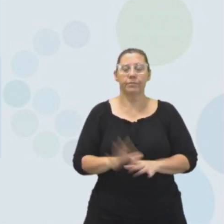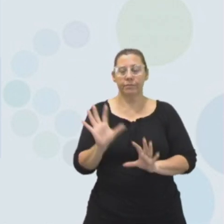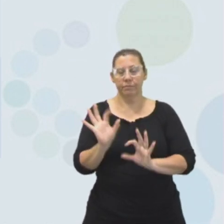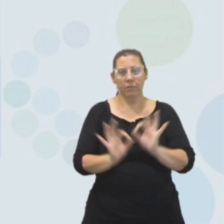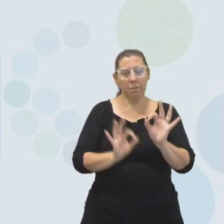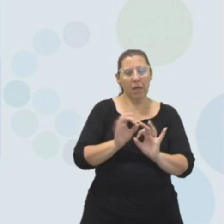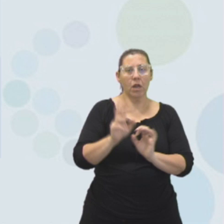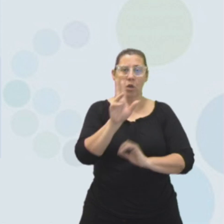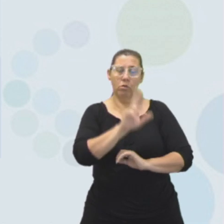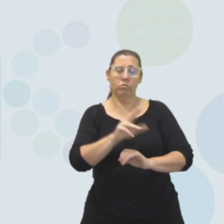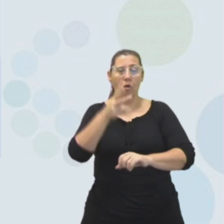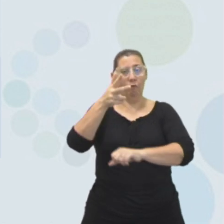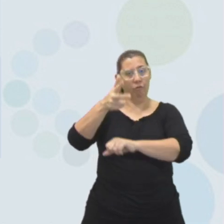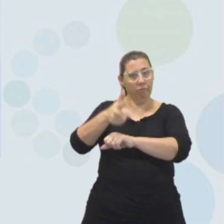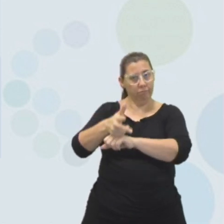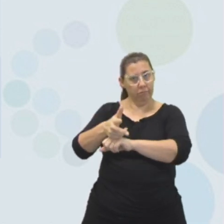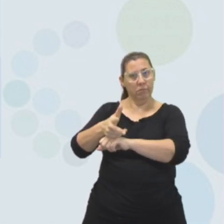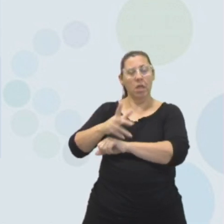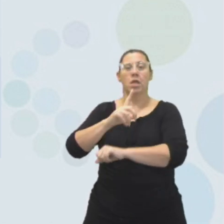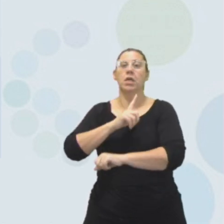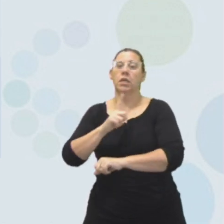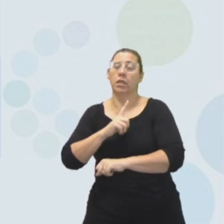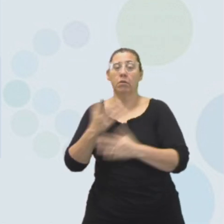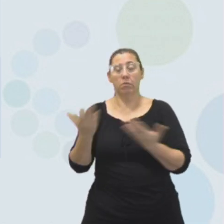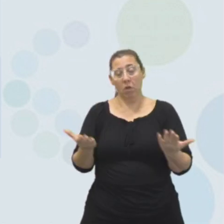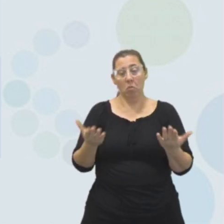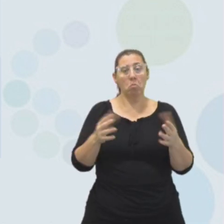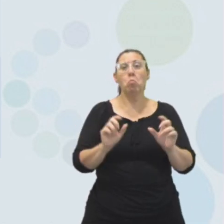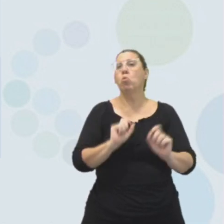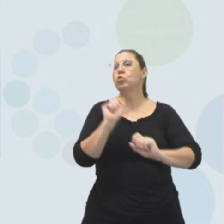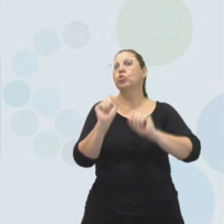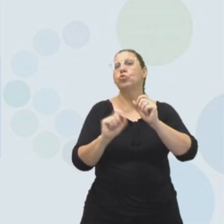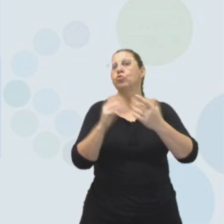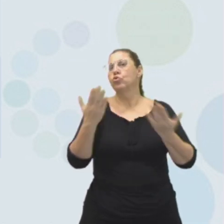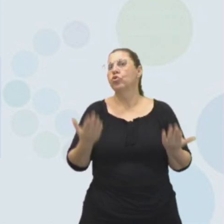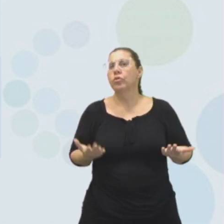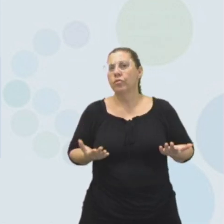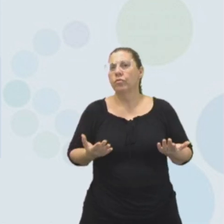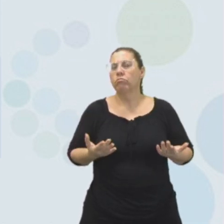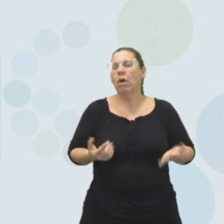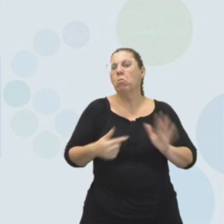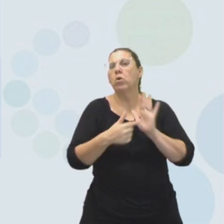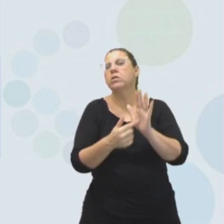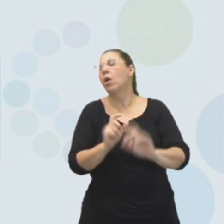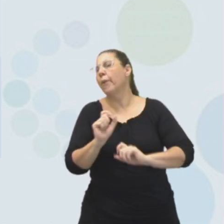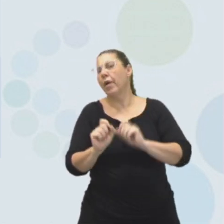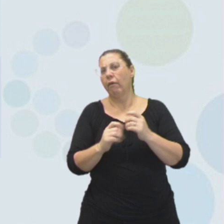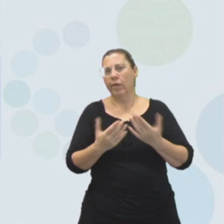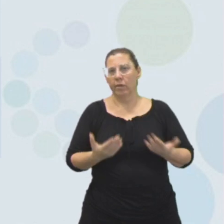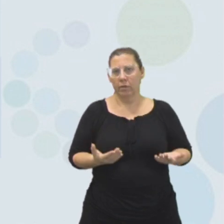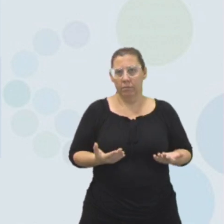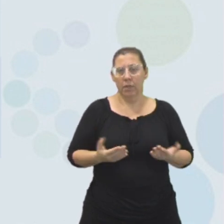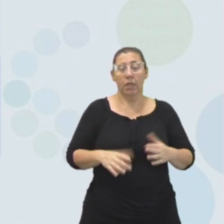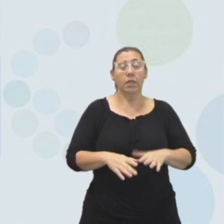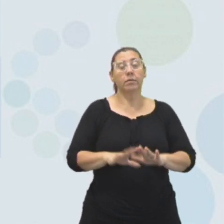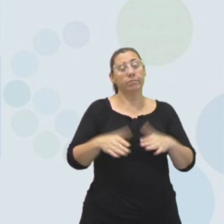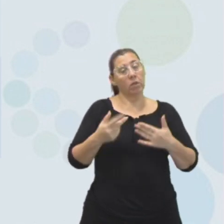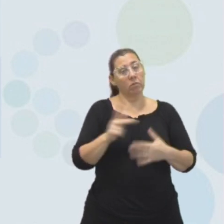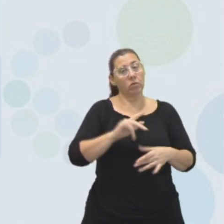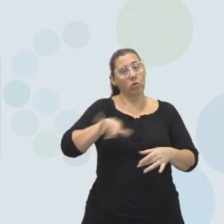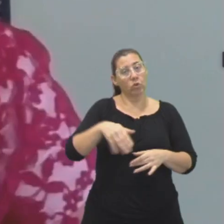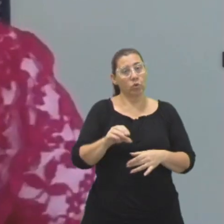o vídeo como recurso, tem que ter uma finalidade, tem que ter uma intencionalidade. Então, o professor José Moran,